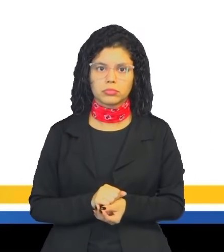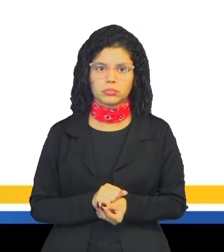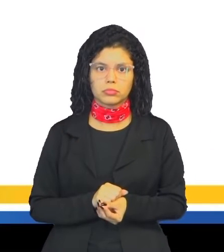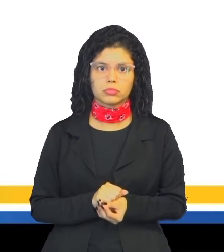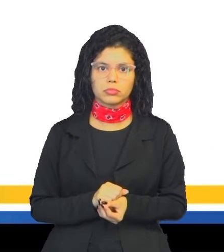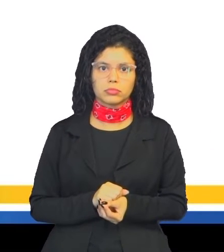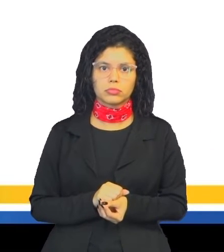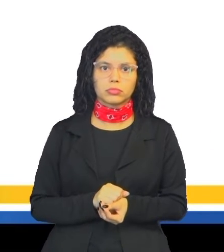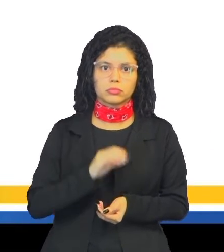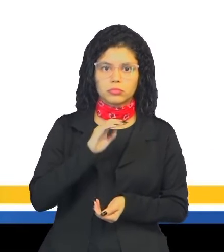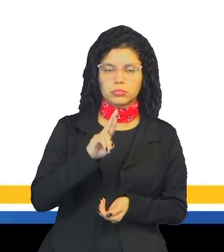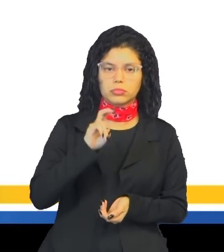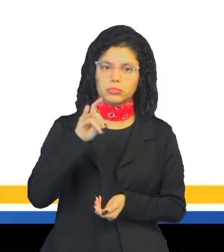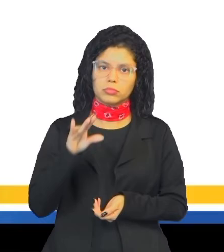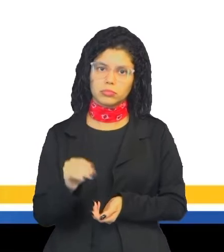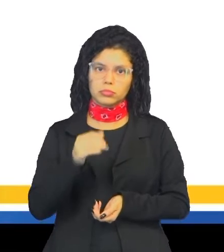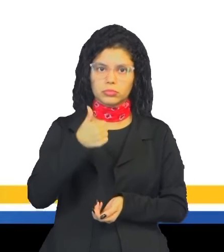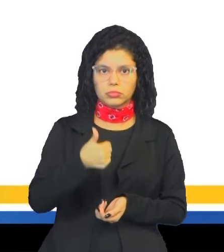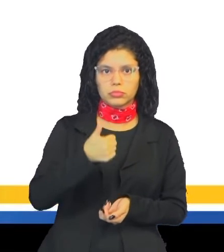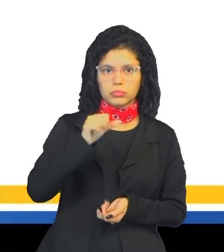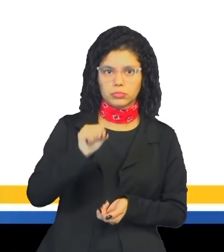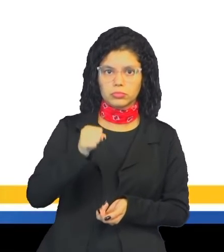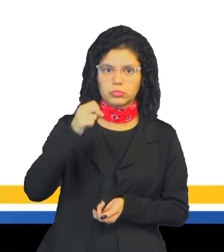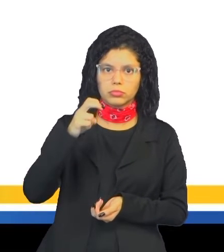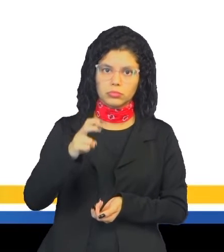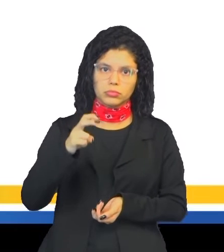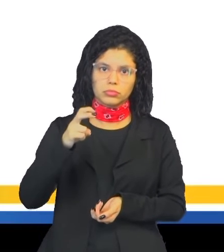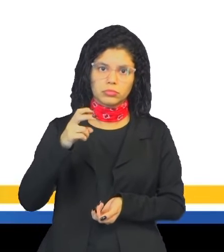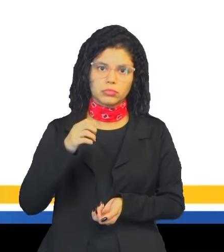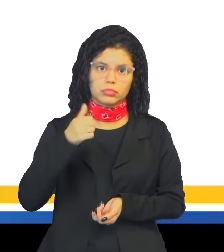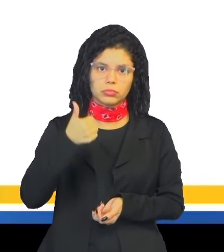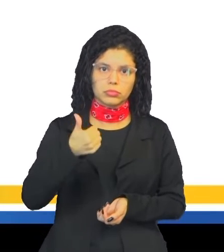A lei dos sexagenários, né, de